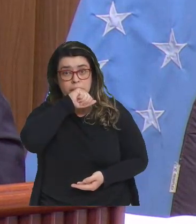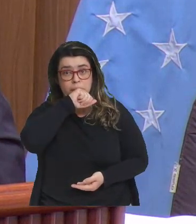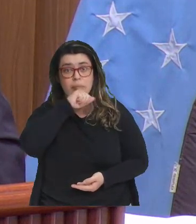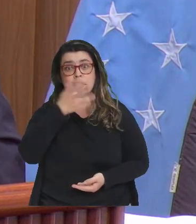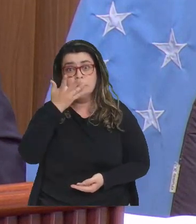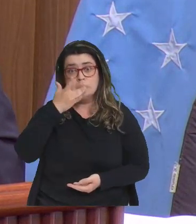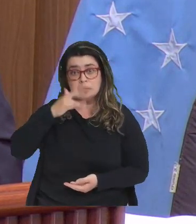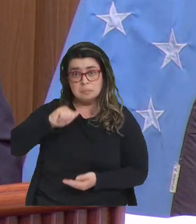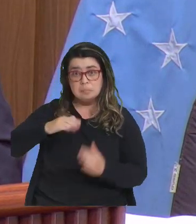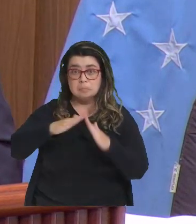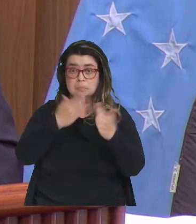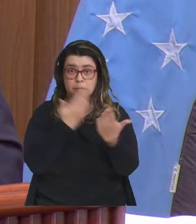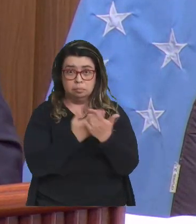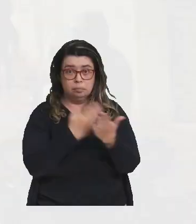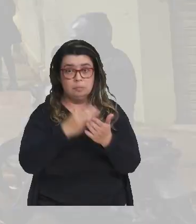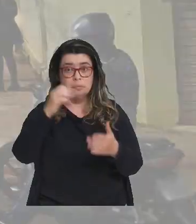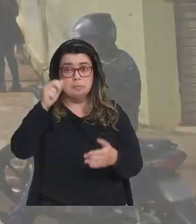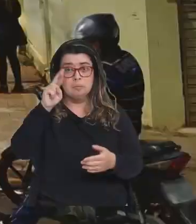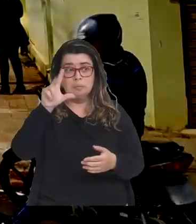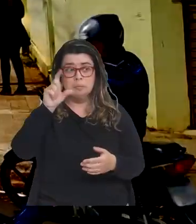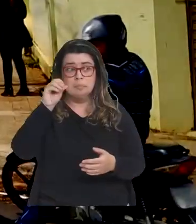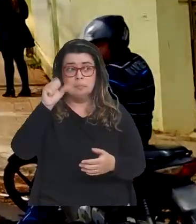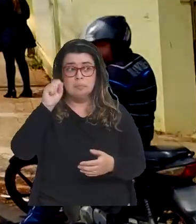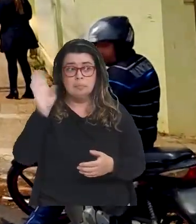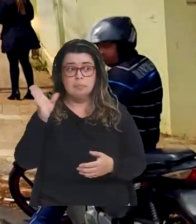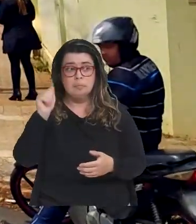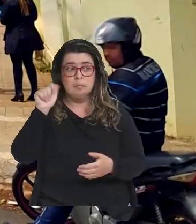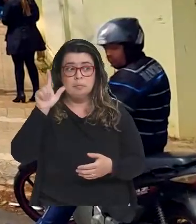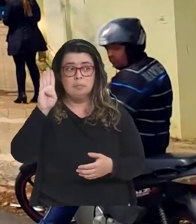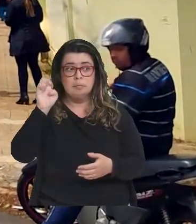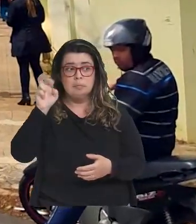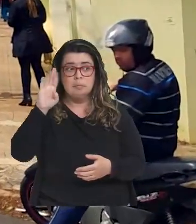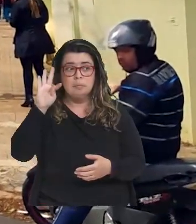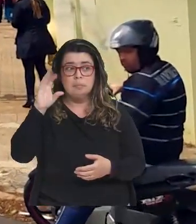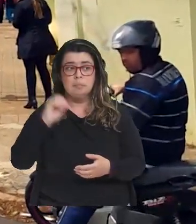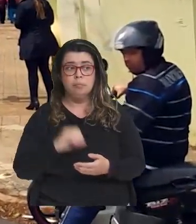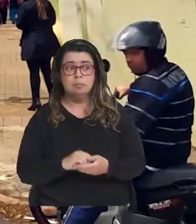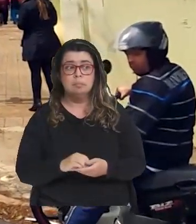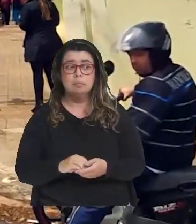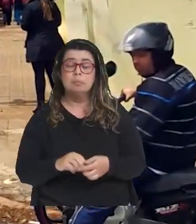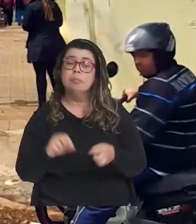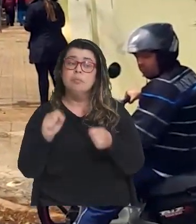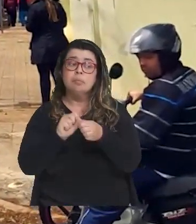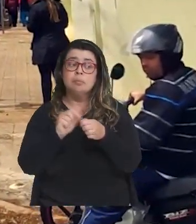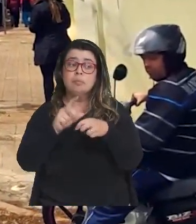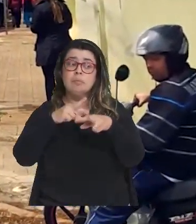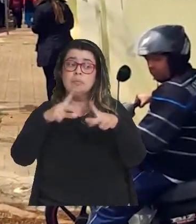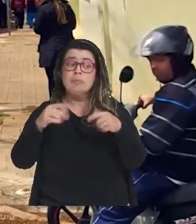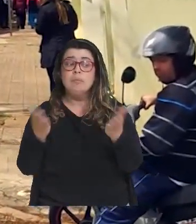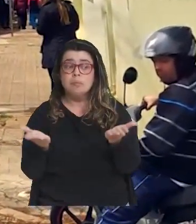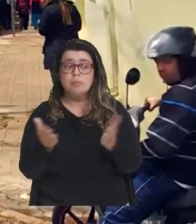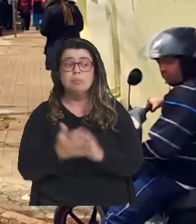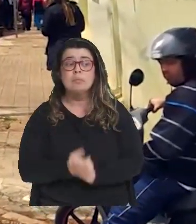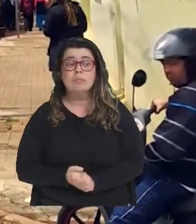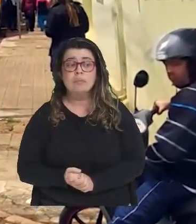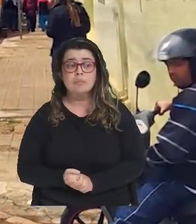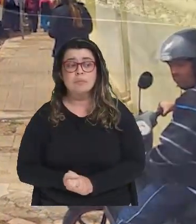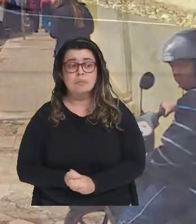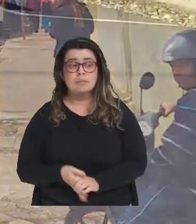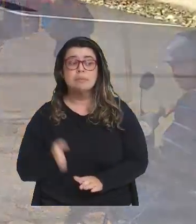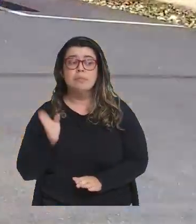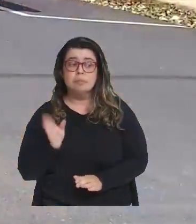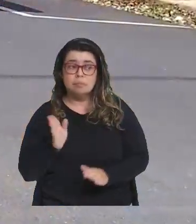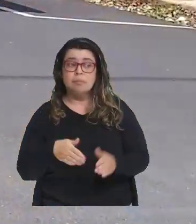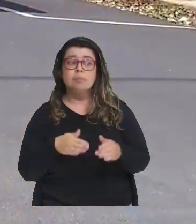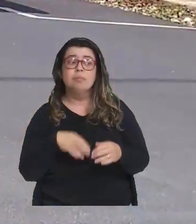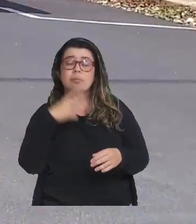Oliveira, que me enviaram solicitando providências nesse sentido. Nós já pedimos algumas vezes